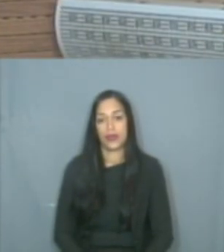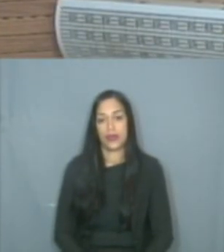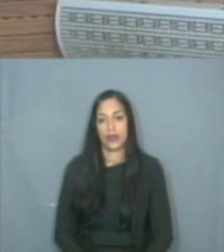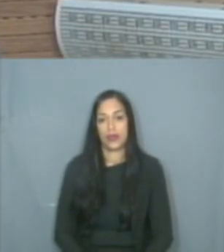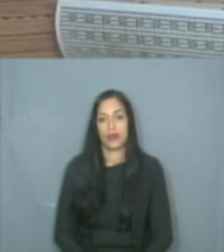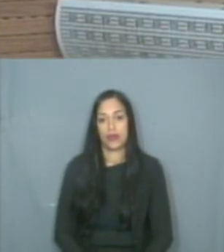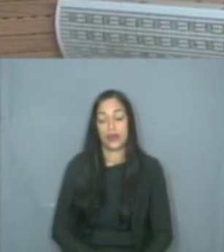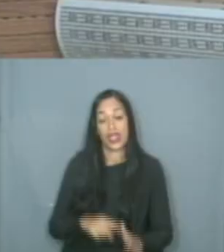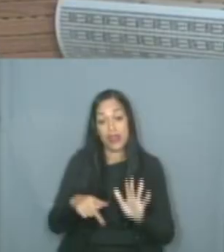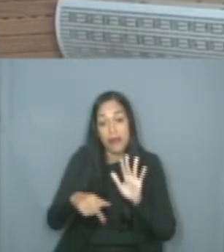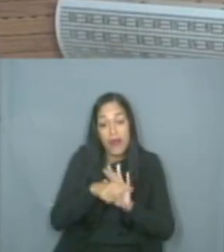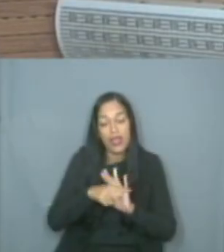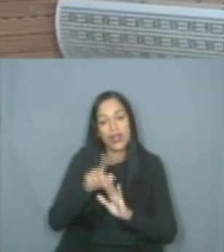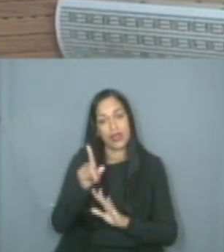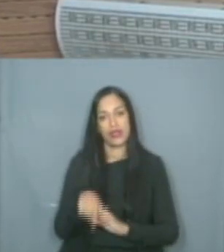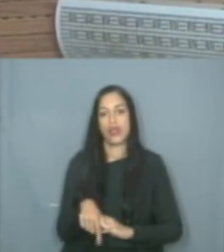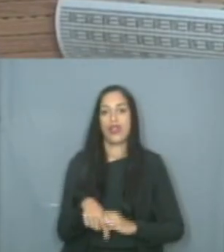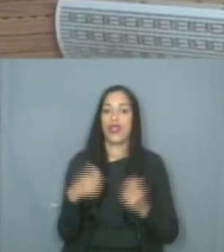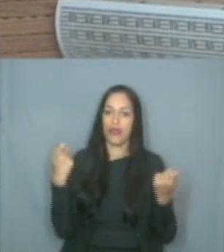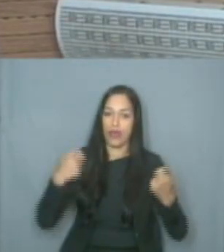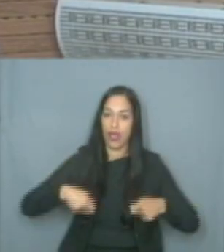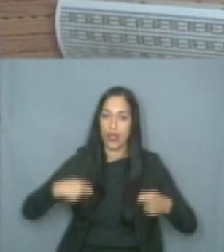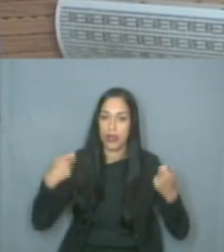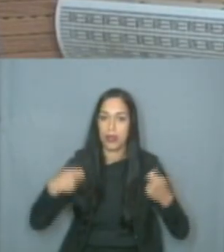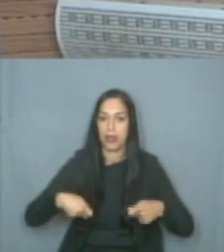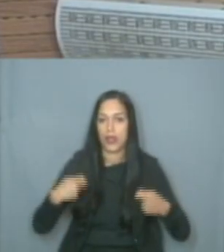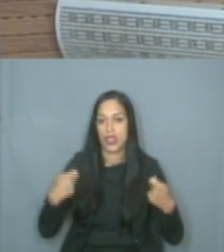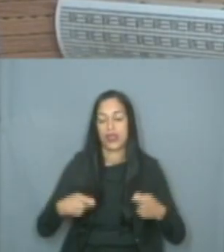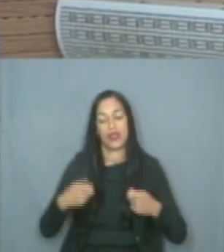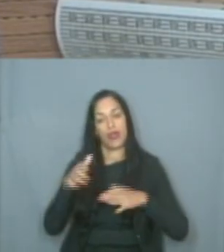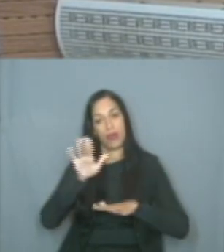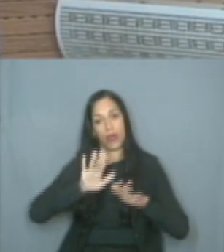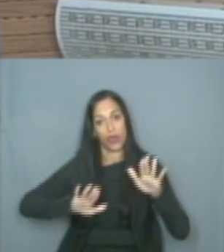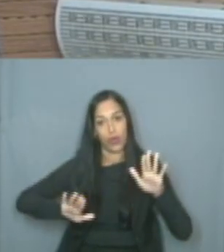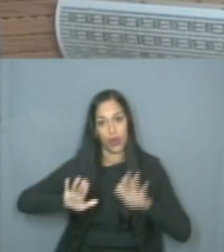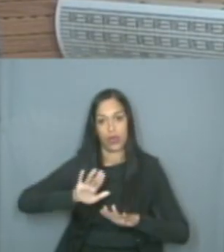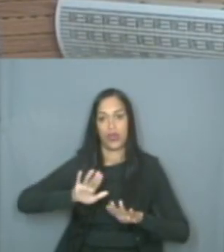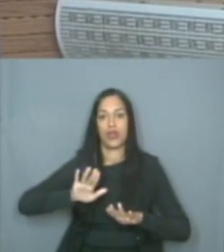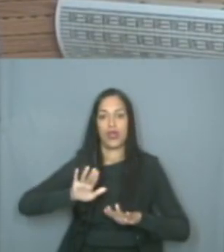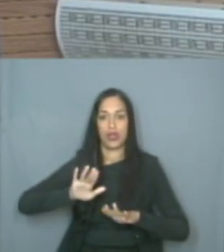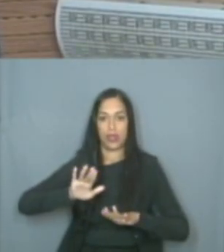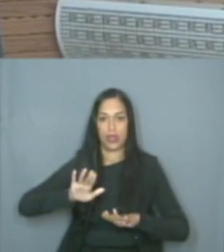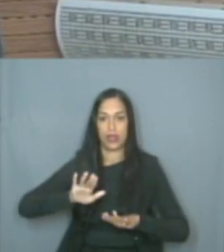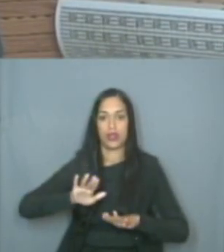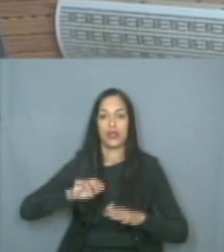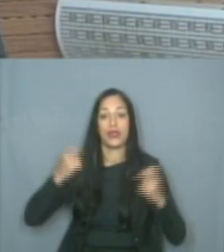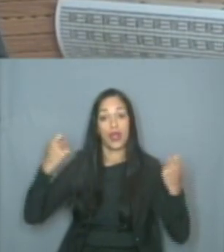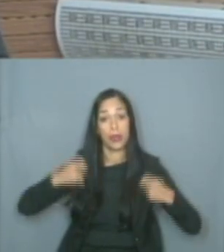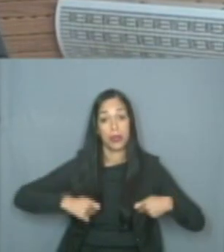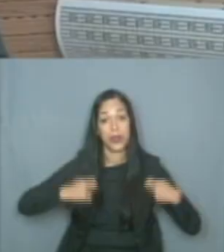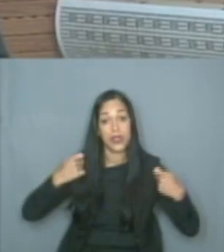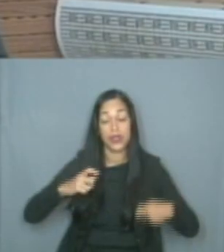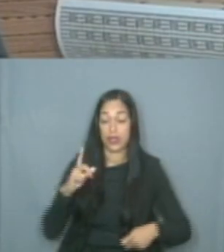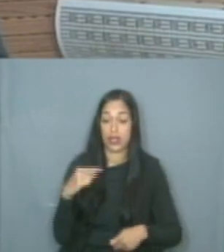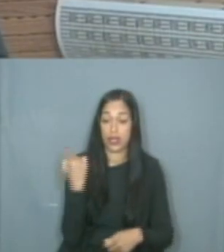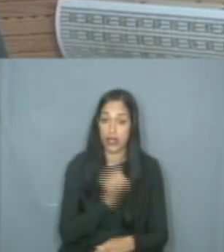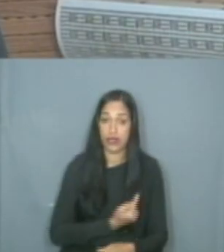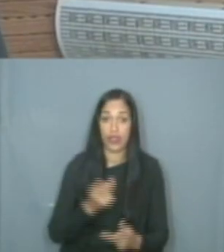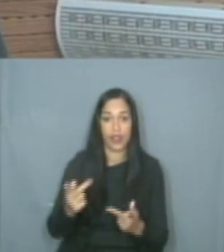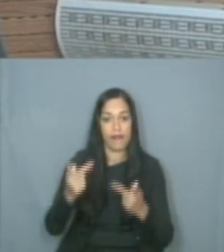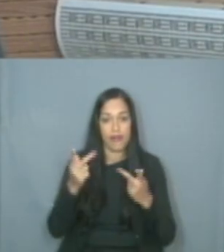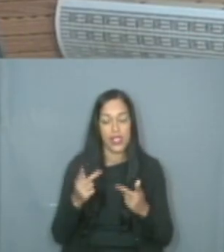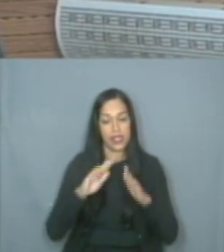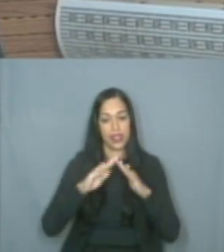pertencentes dele, a gente precisa adentrar com muita cautela, com muito cuidado, e requer, inclusive, que a gente visite